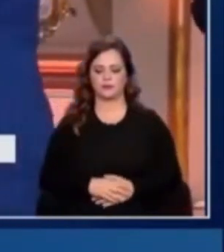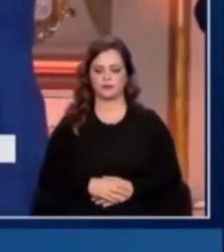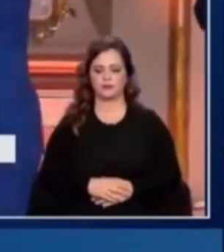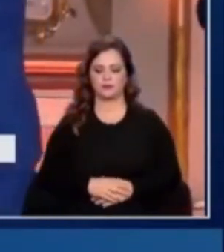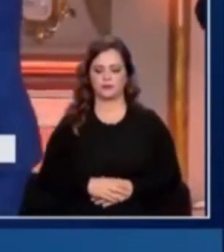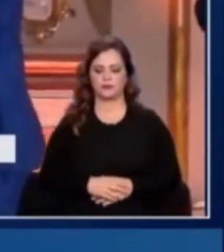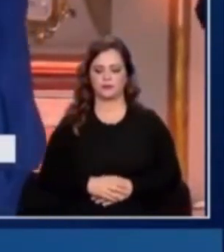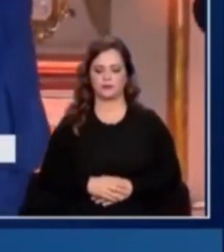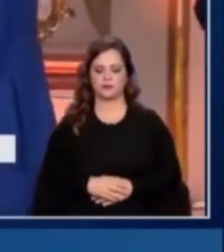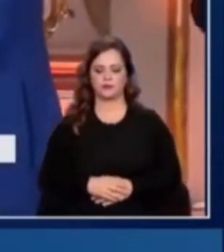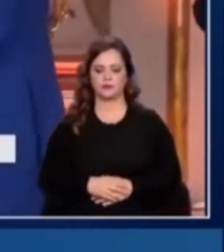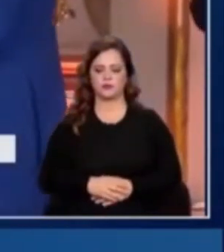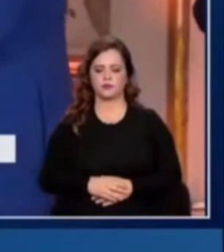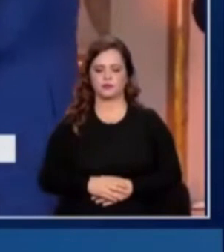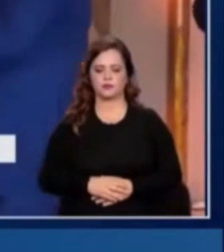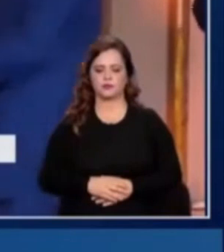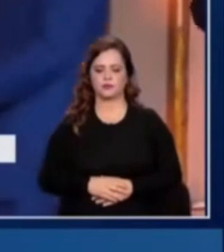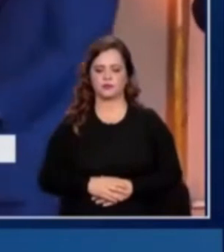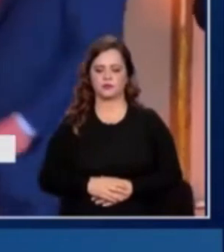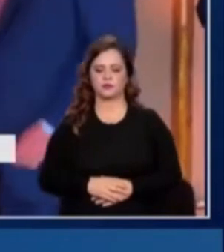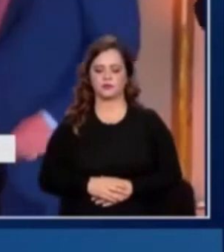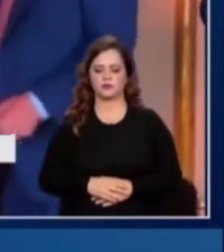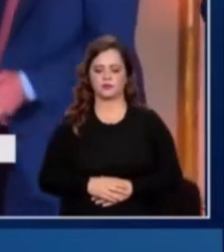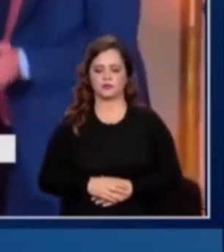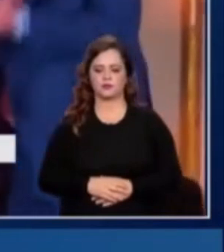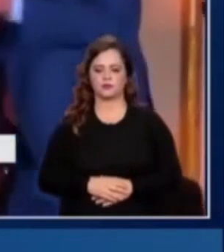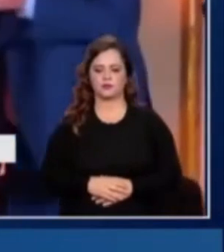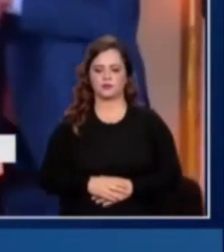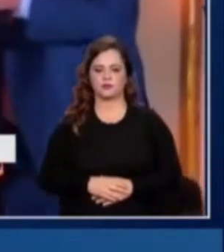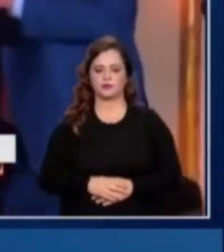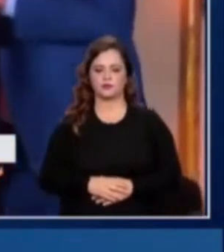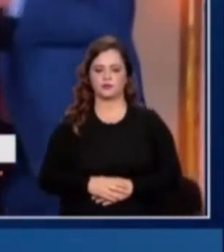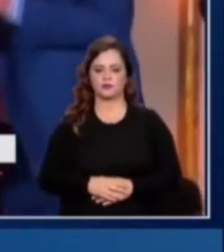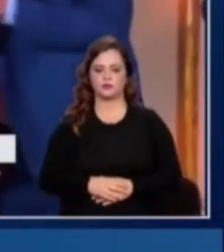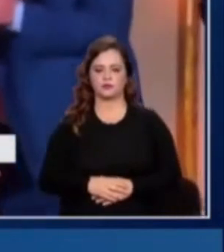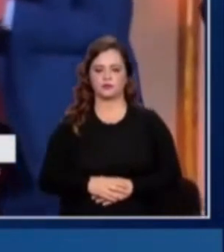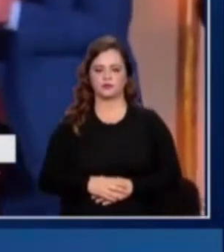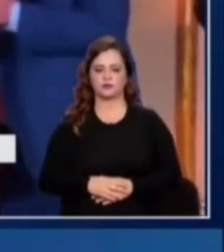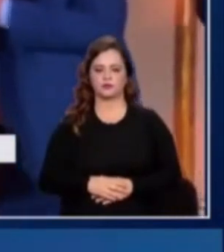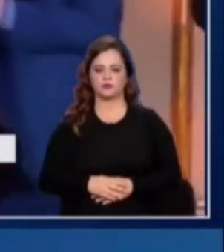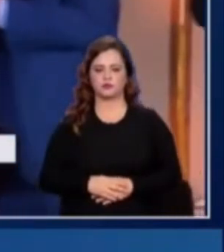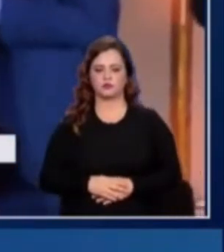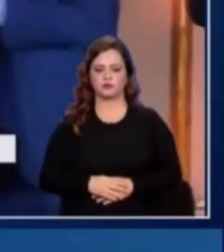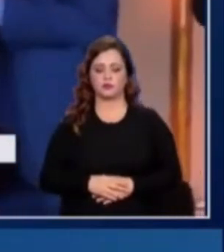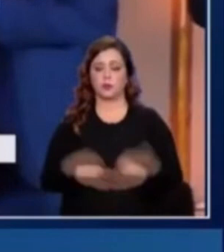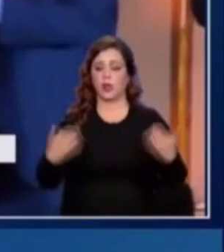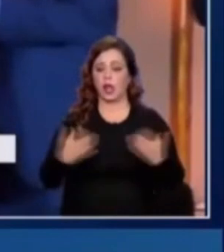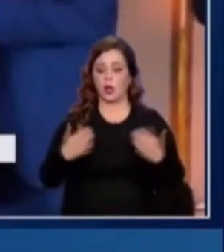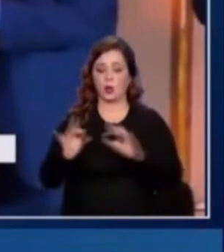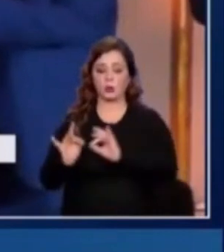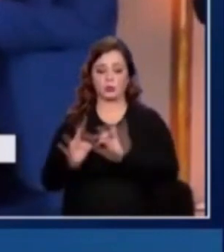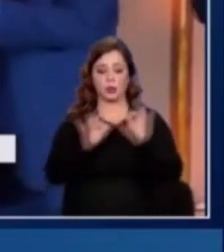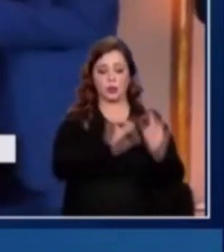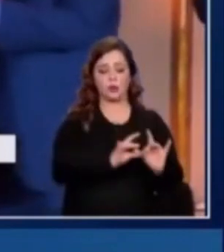porque é brilhante, né? O Chico, ele mesmo fala, reconhecido como cantor popular, ele gosta disso, mas o Chico é